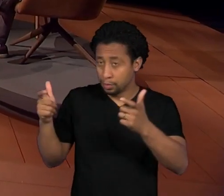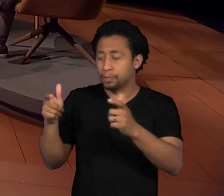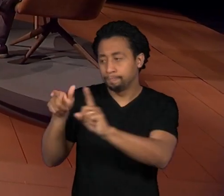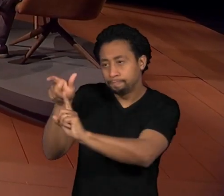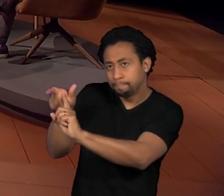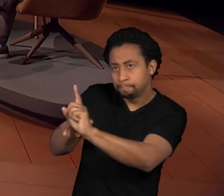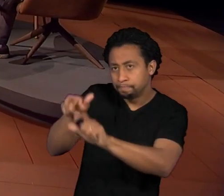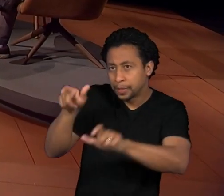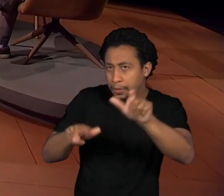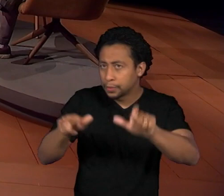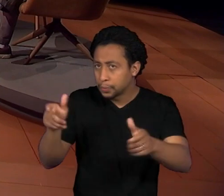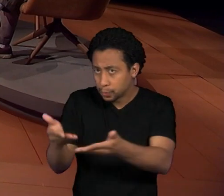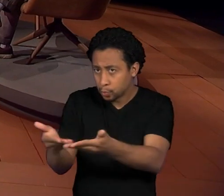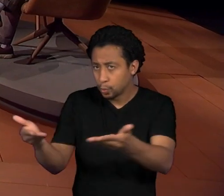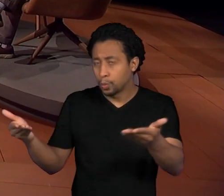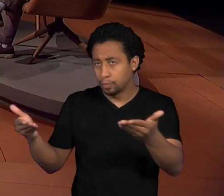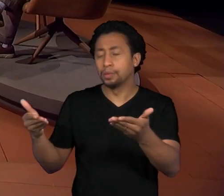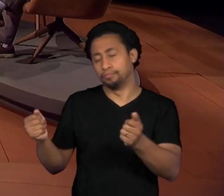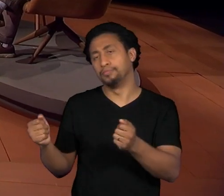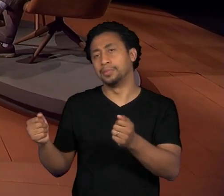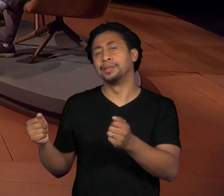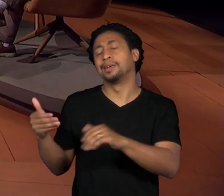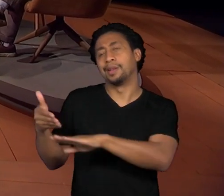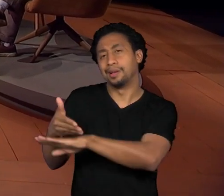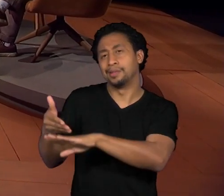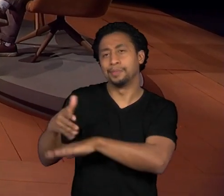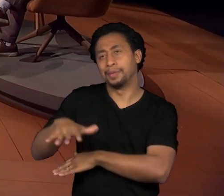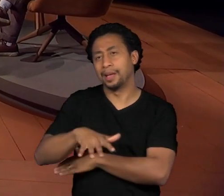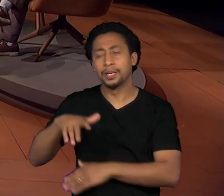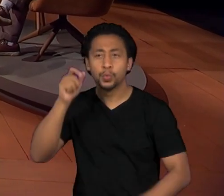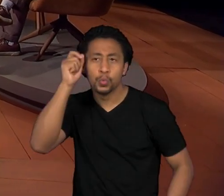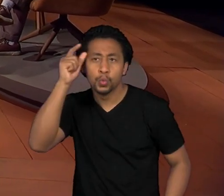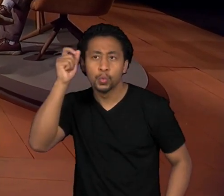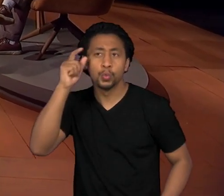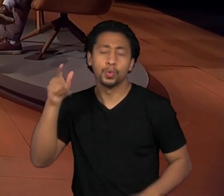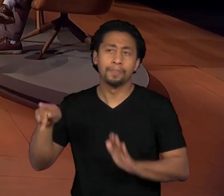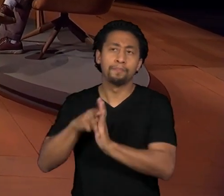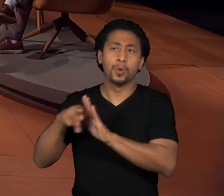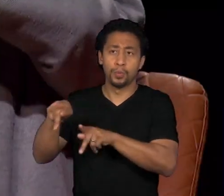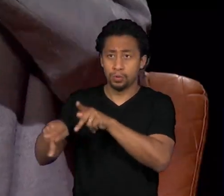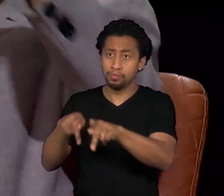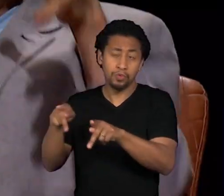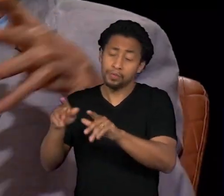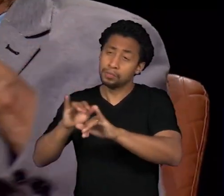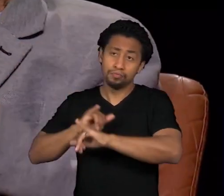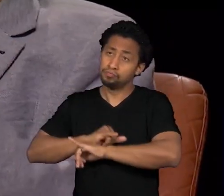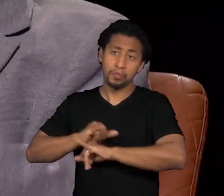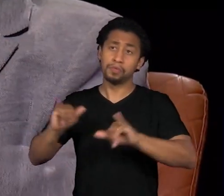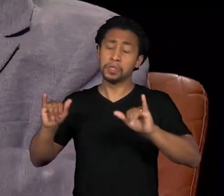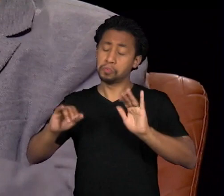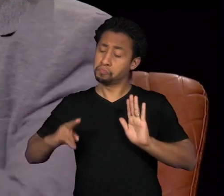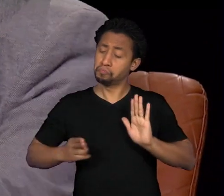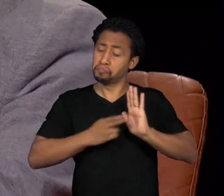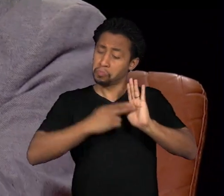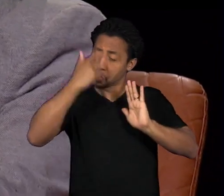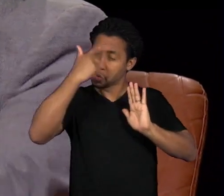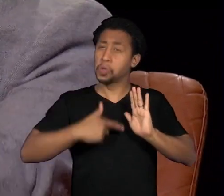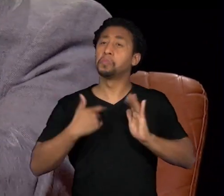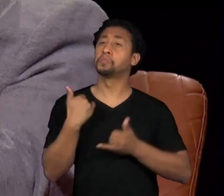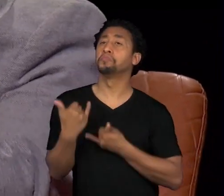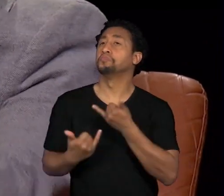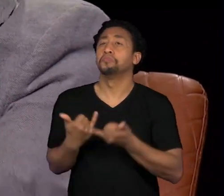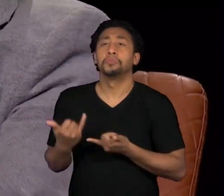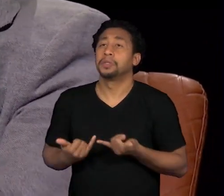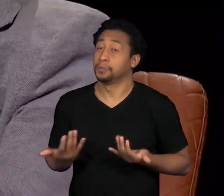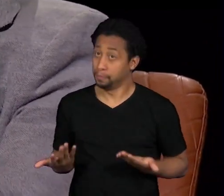atuam teatralmente eles se denominam de brincantes e a atividade que eles participam